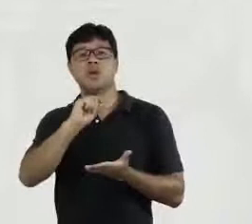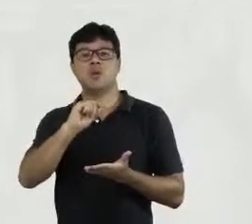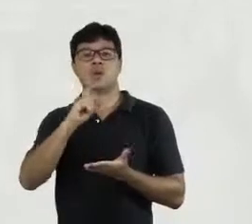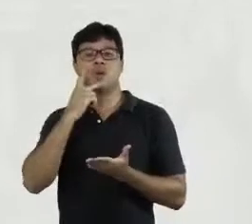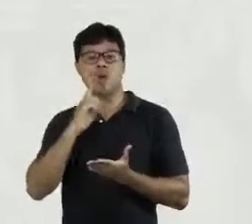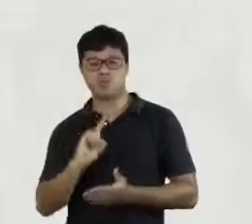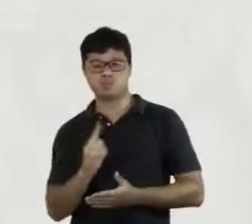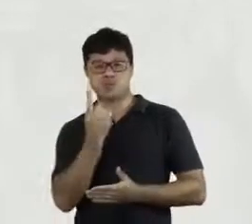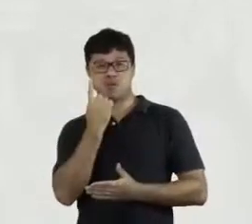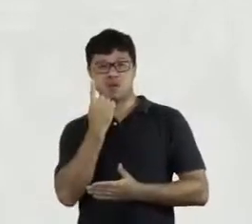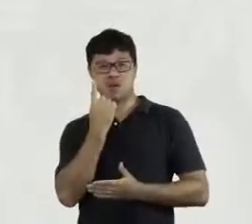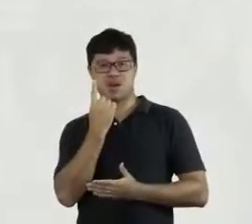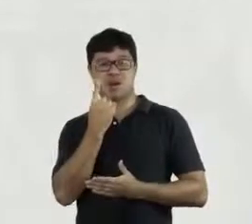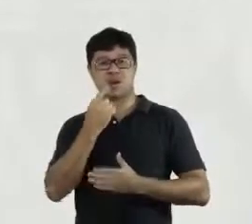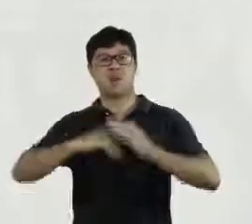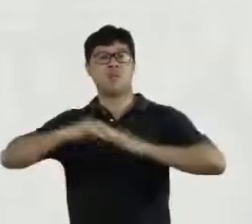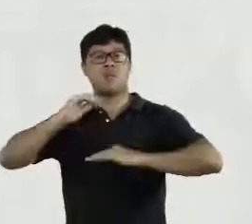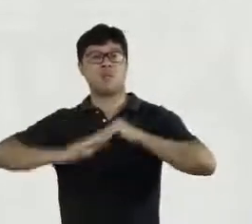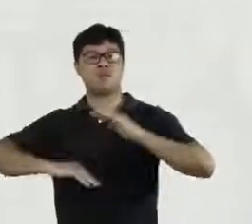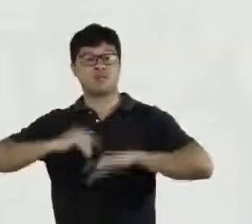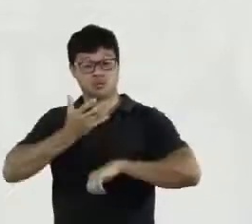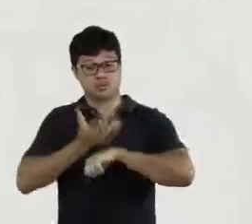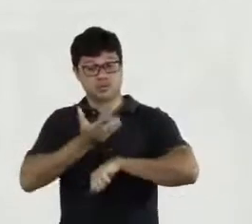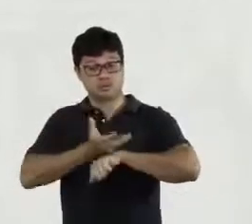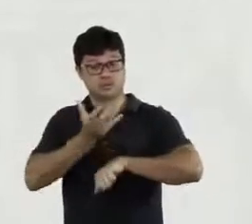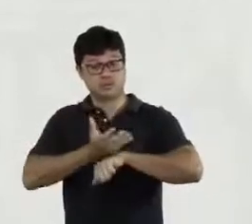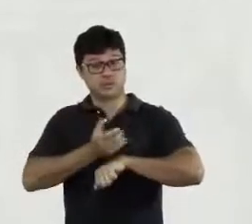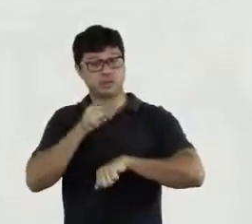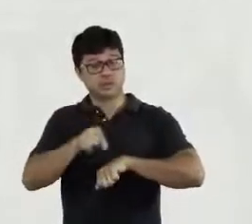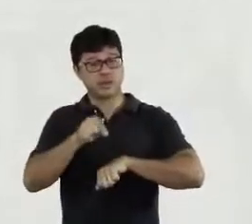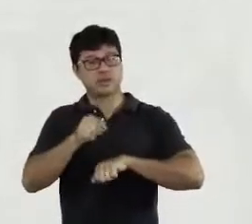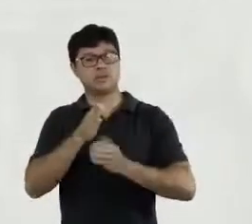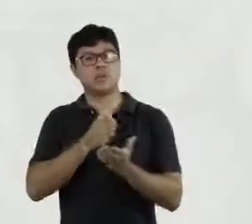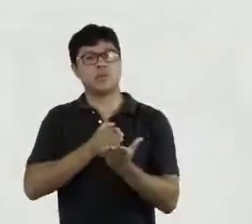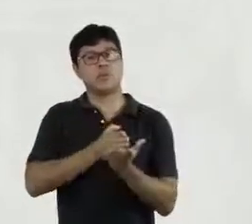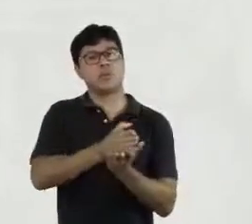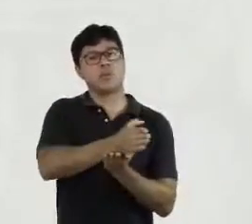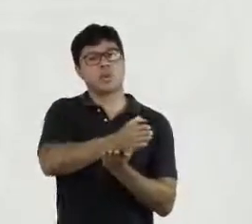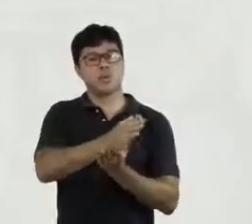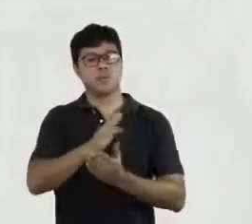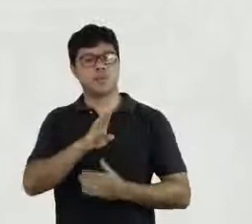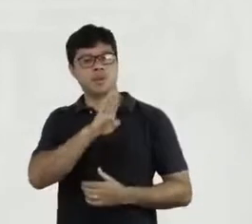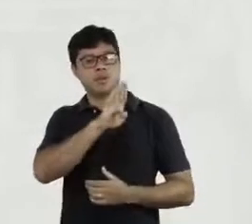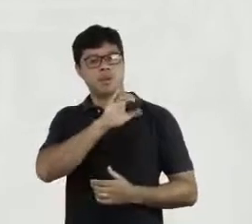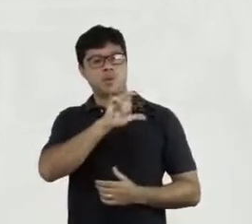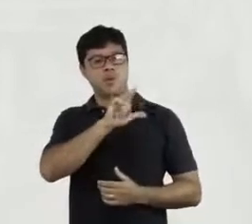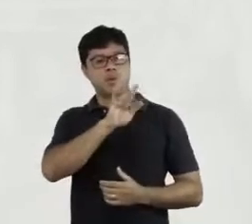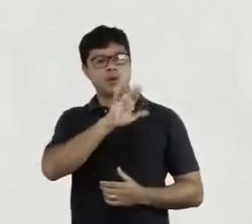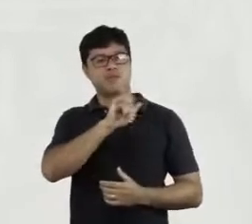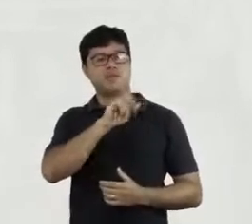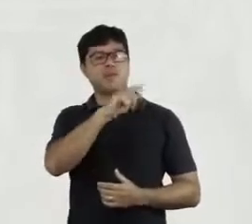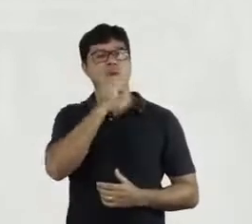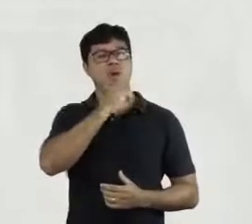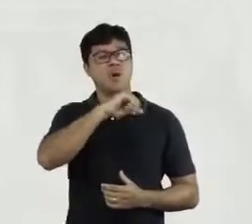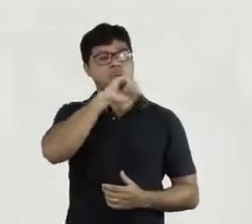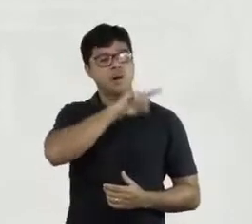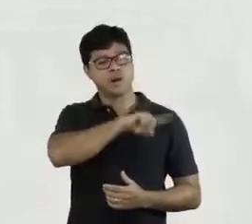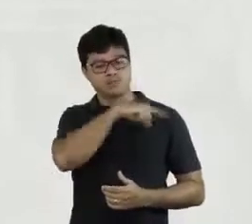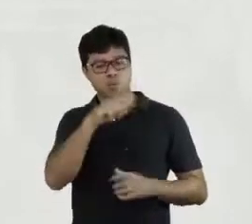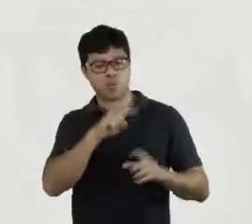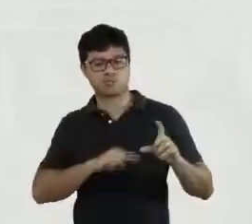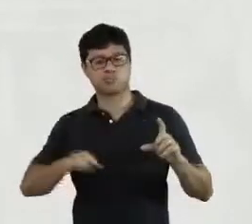legítima da profissão e disciplina que exercemos hoje. A bibliografia é a mãe da